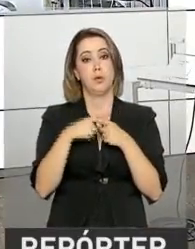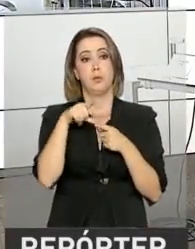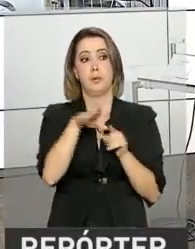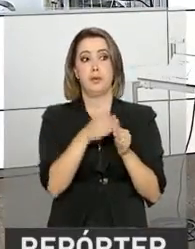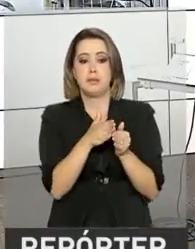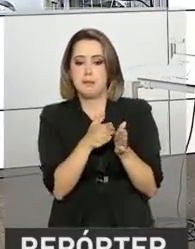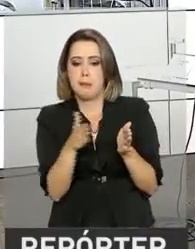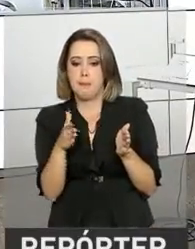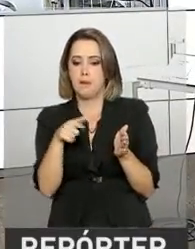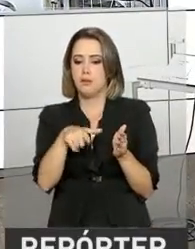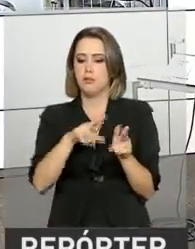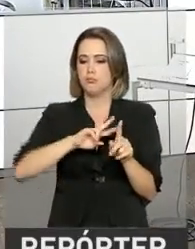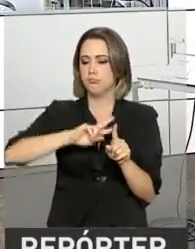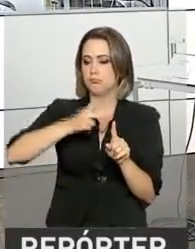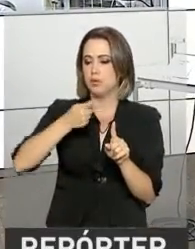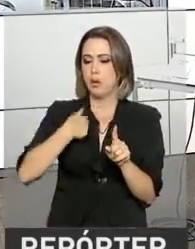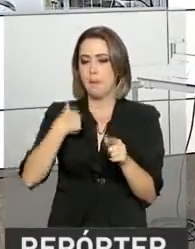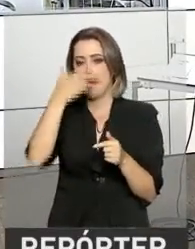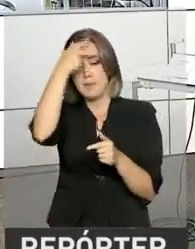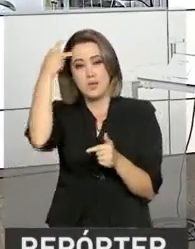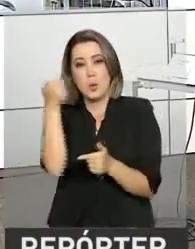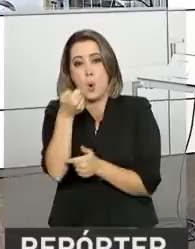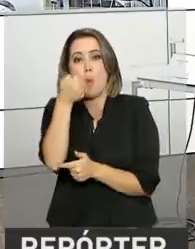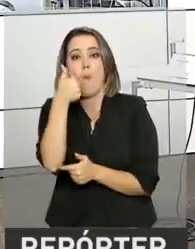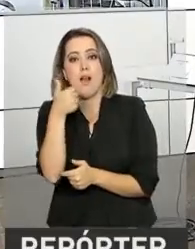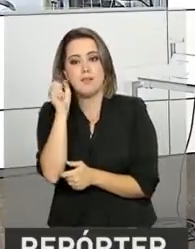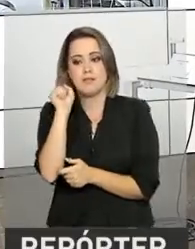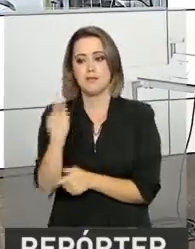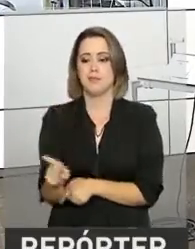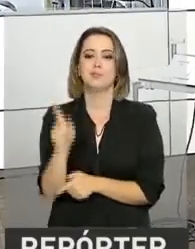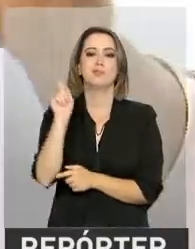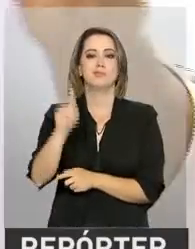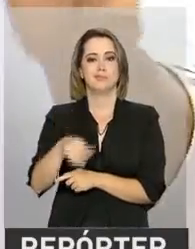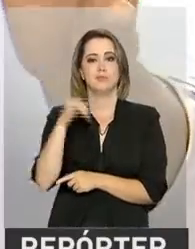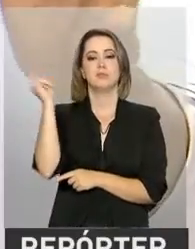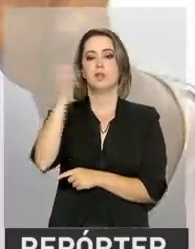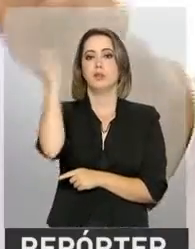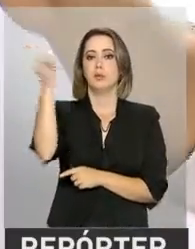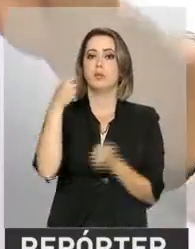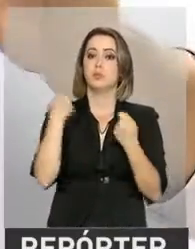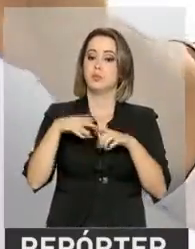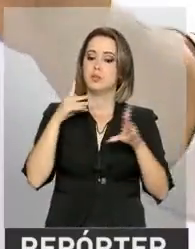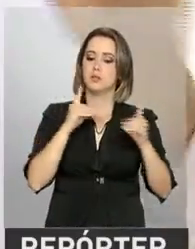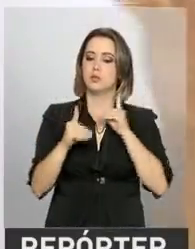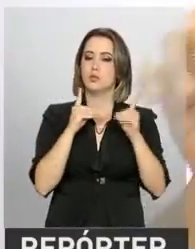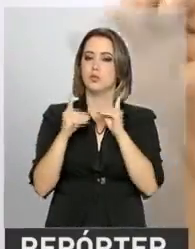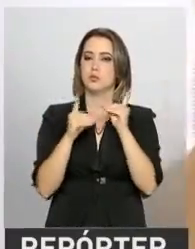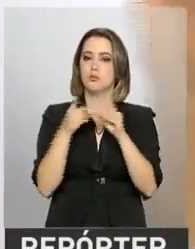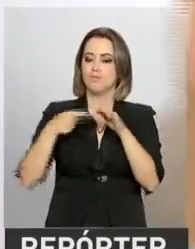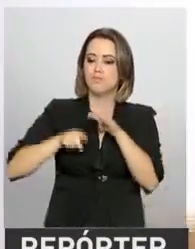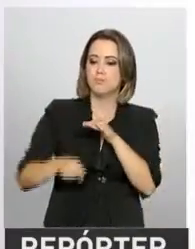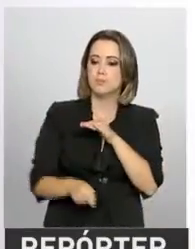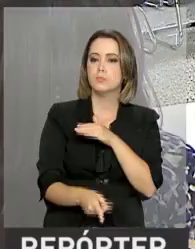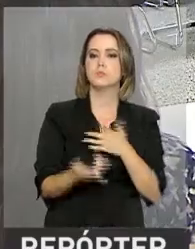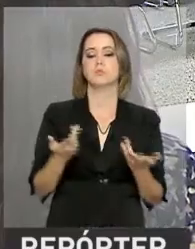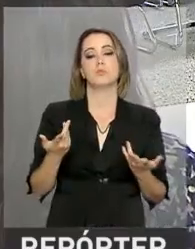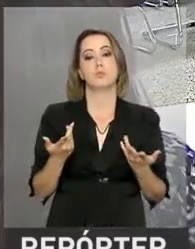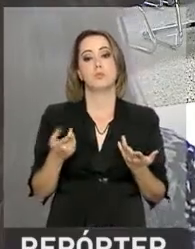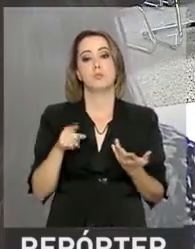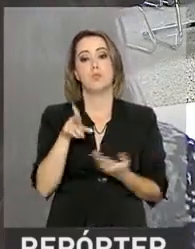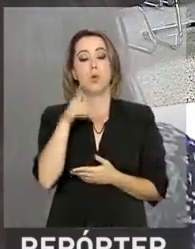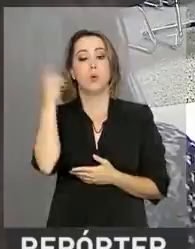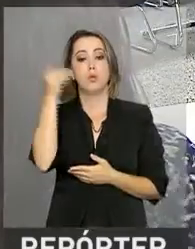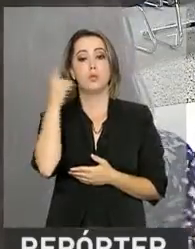período de transição para quem está perto de se aposentar é muito importante e precisa ser discutido com profundidade o